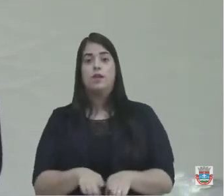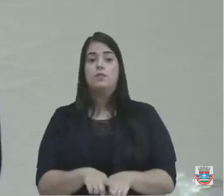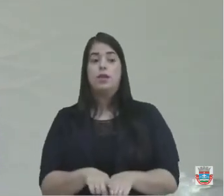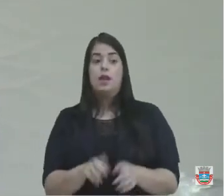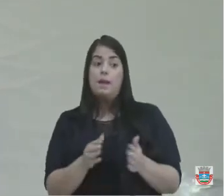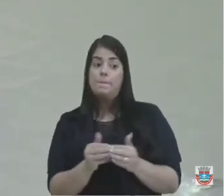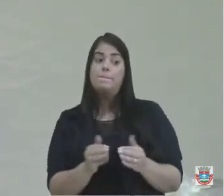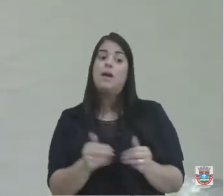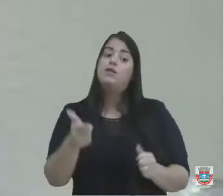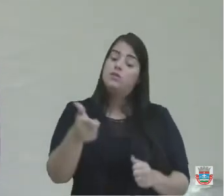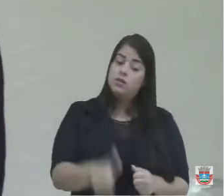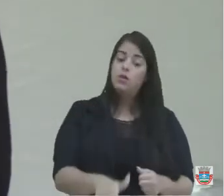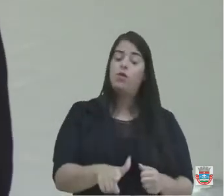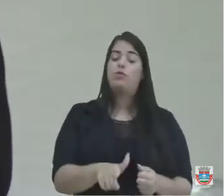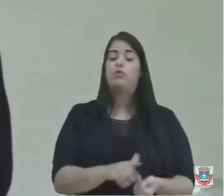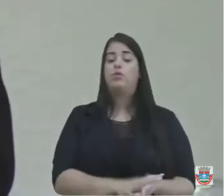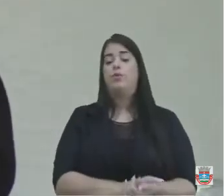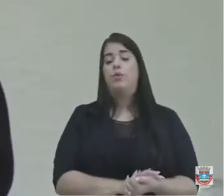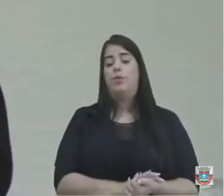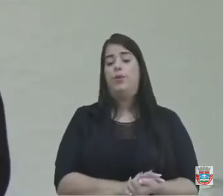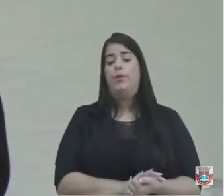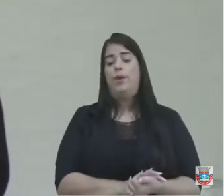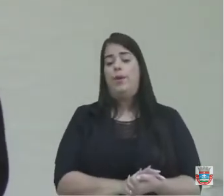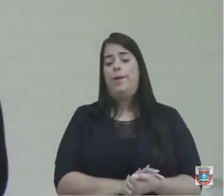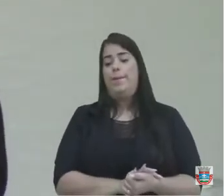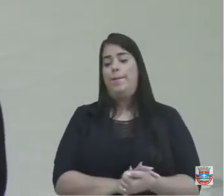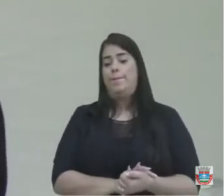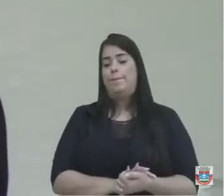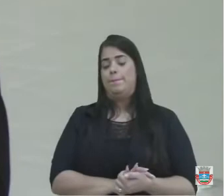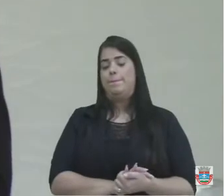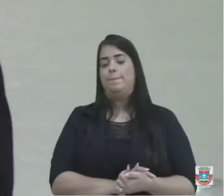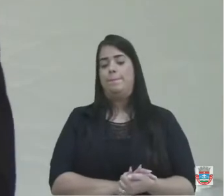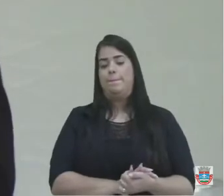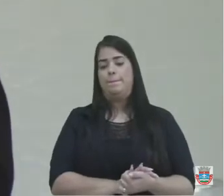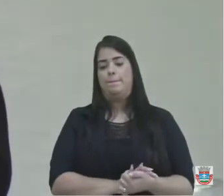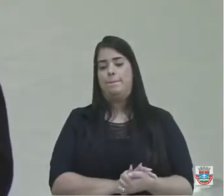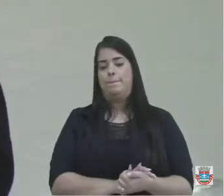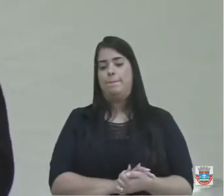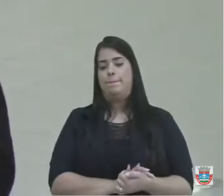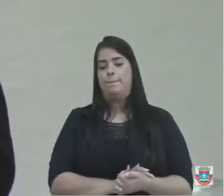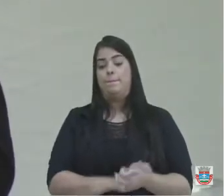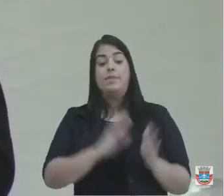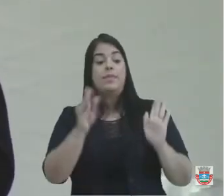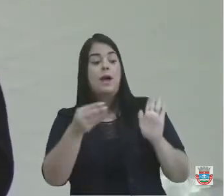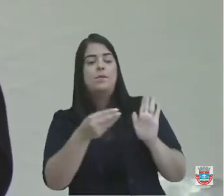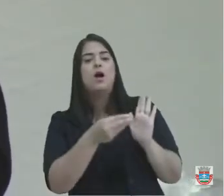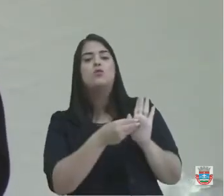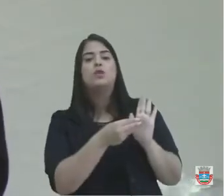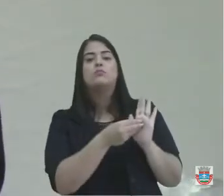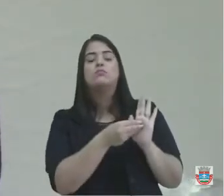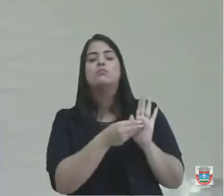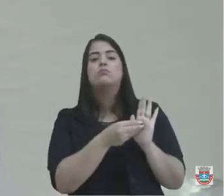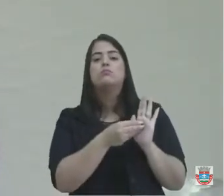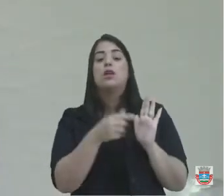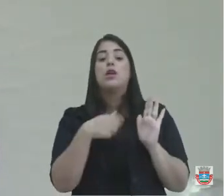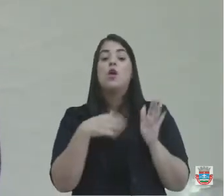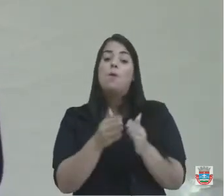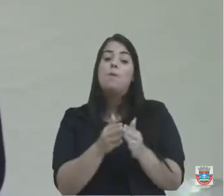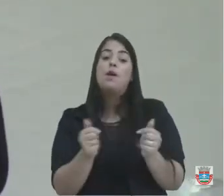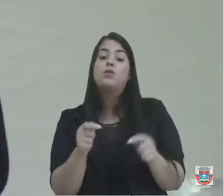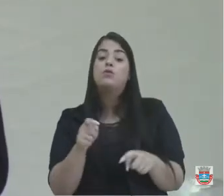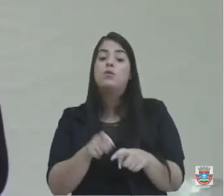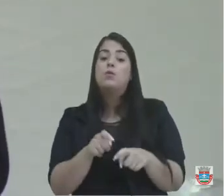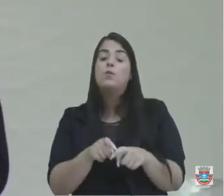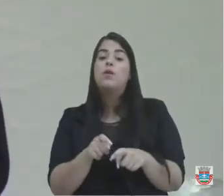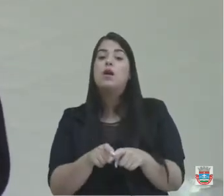Solicito mais uma vez aqui e na pauta solicite e um